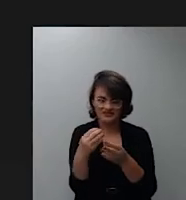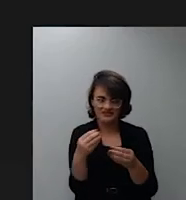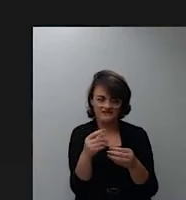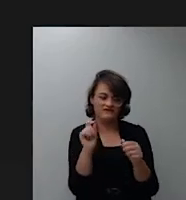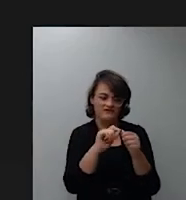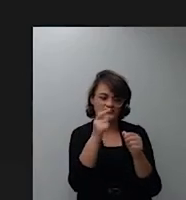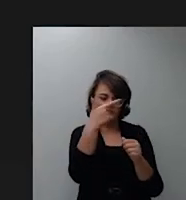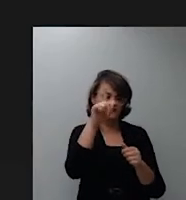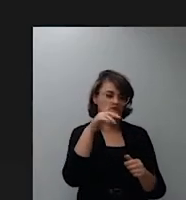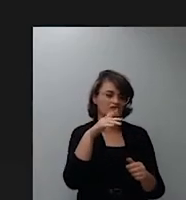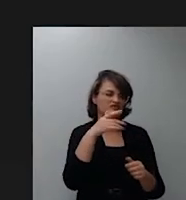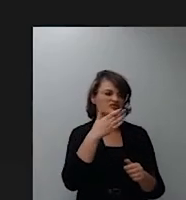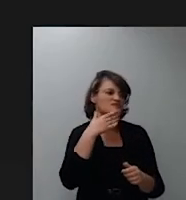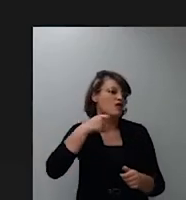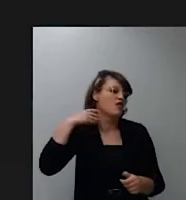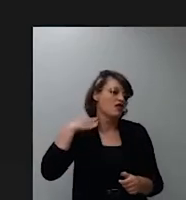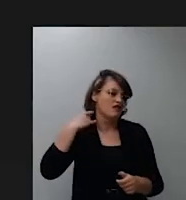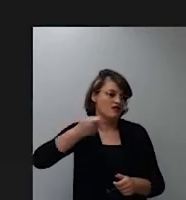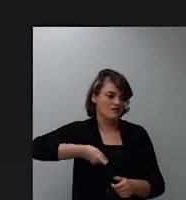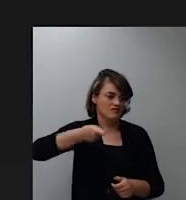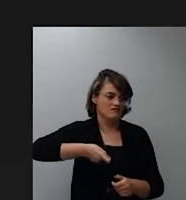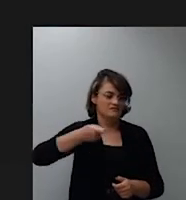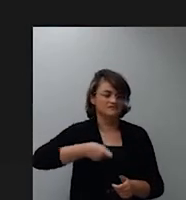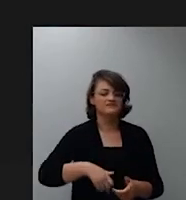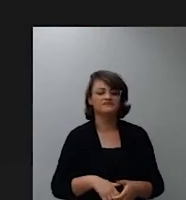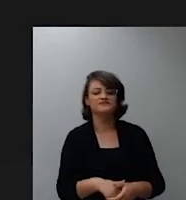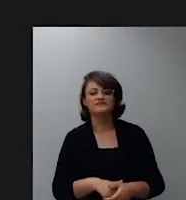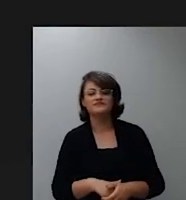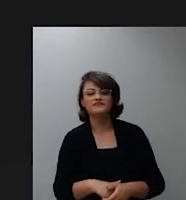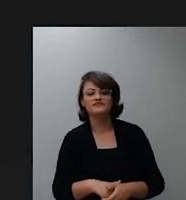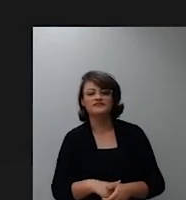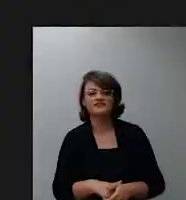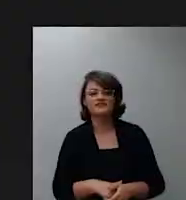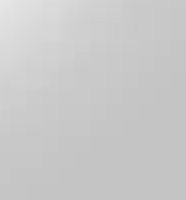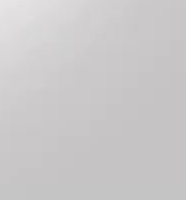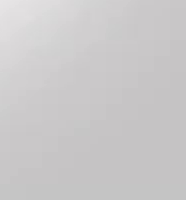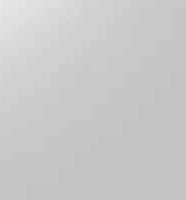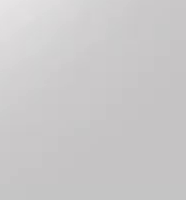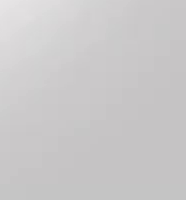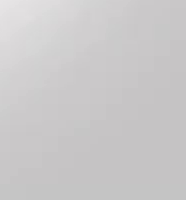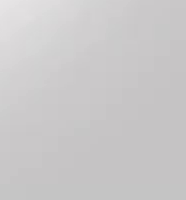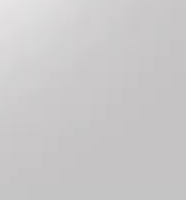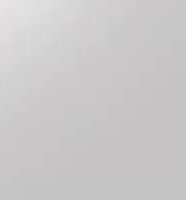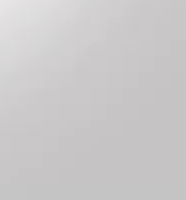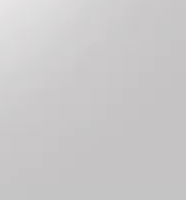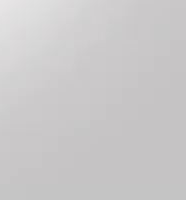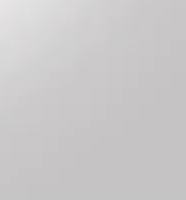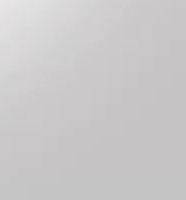outros recursos financeiros partidários que não aqueles que compõem o fundo.